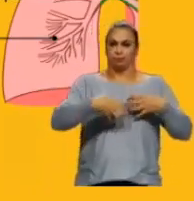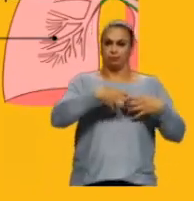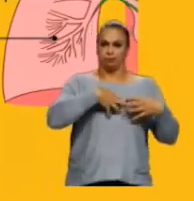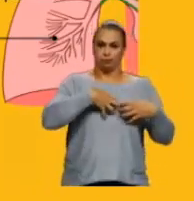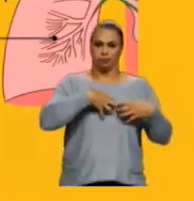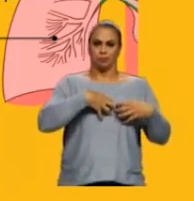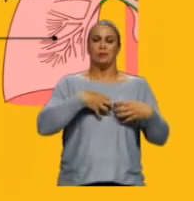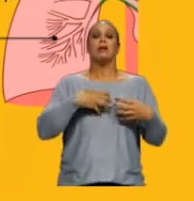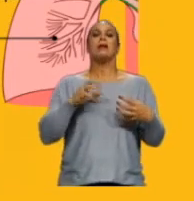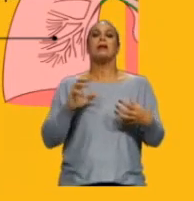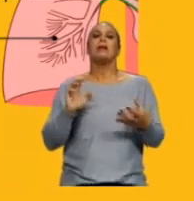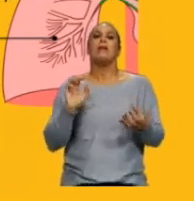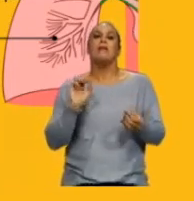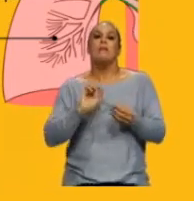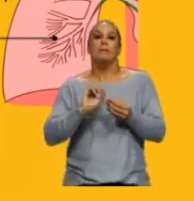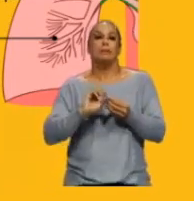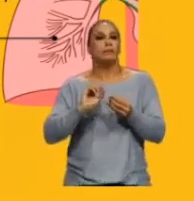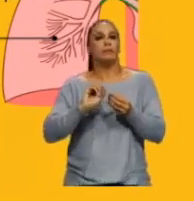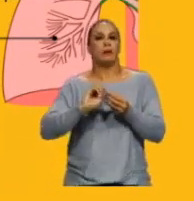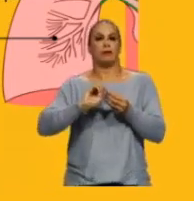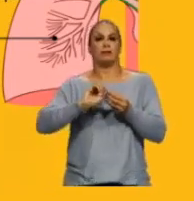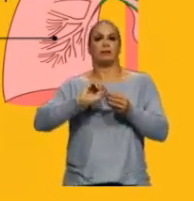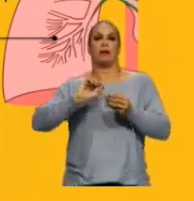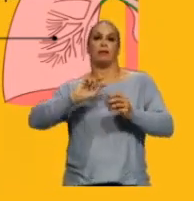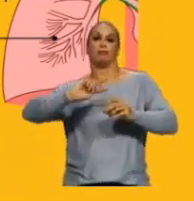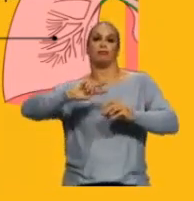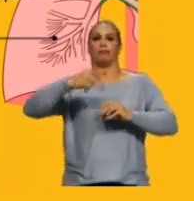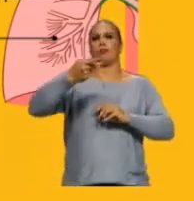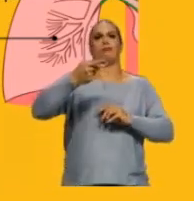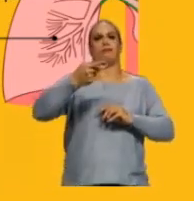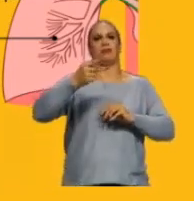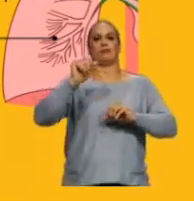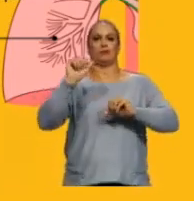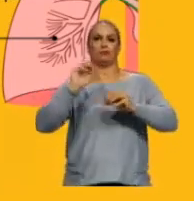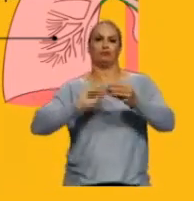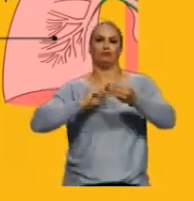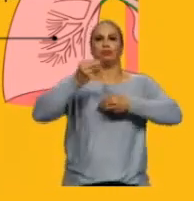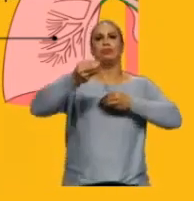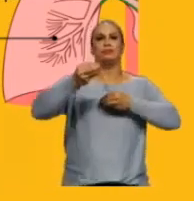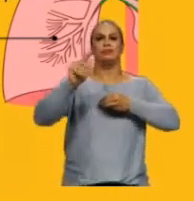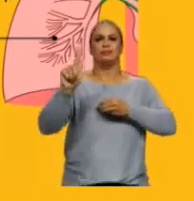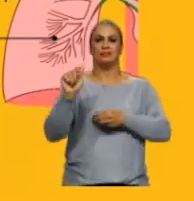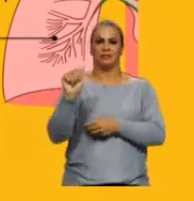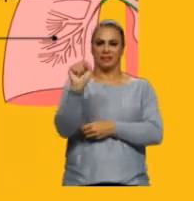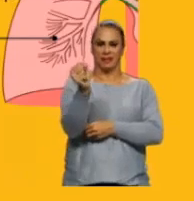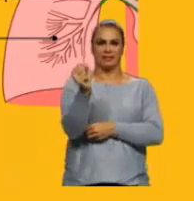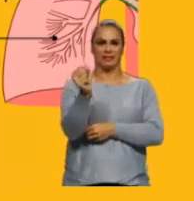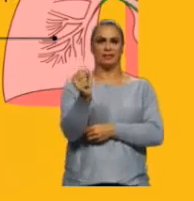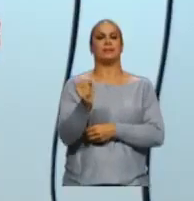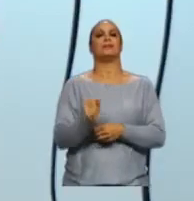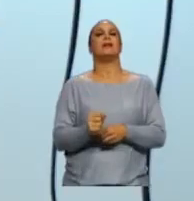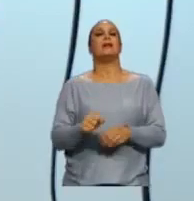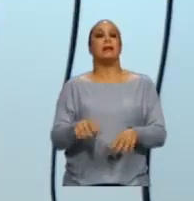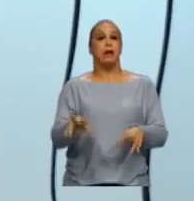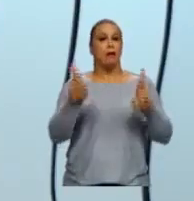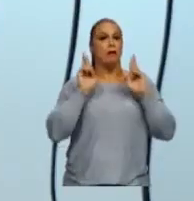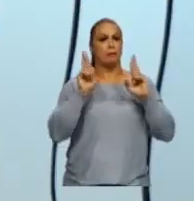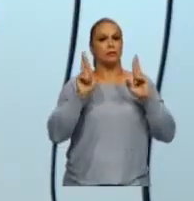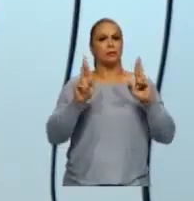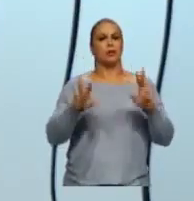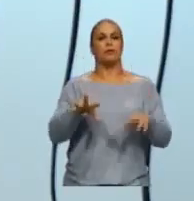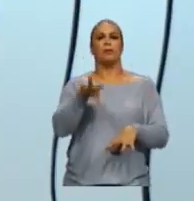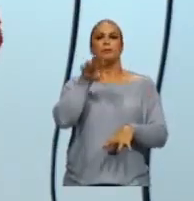realizar esse processo de respiração. Vamos lá, vamos conhecer um pouquinho desses órgãos e para que